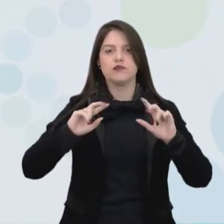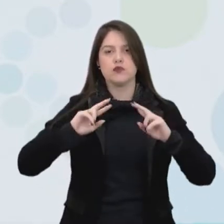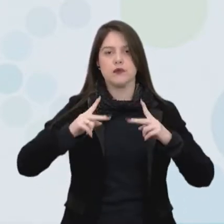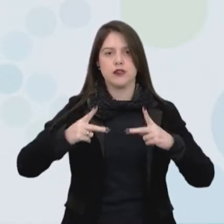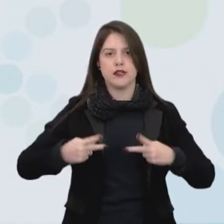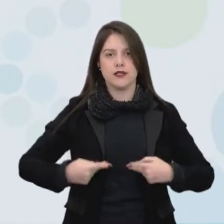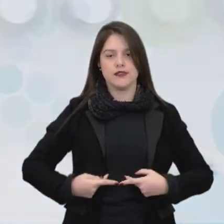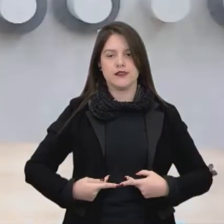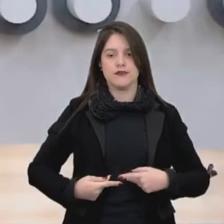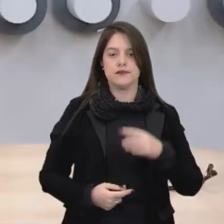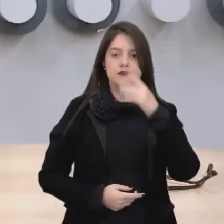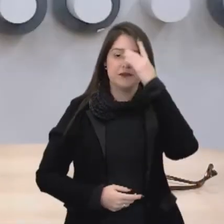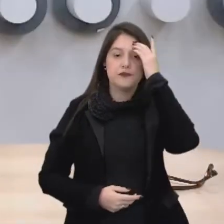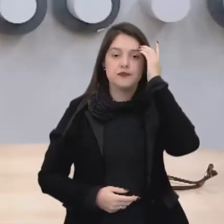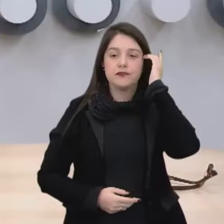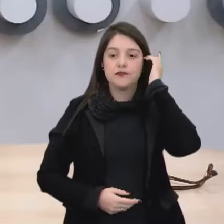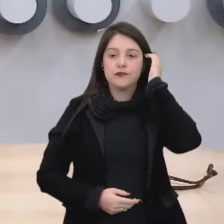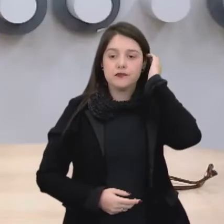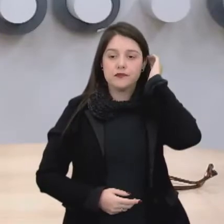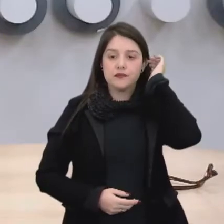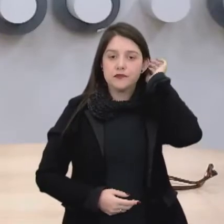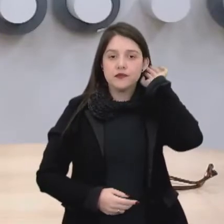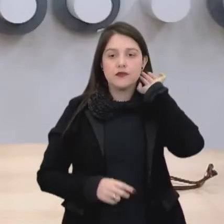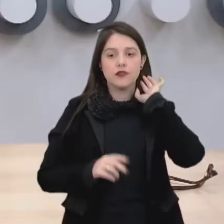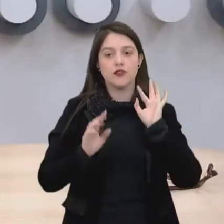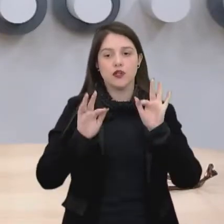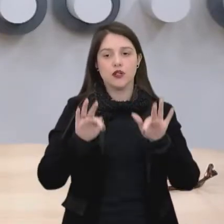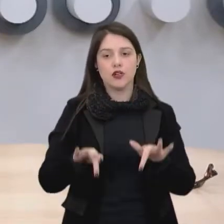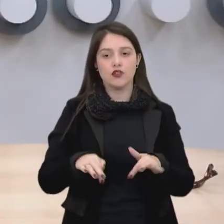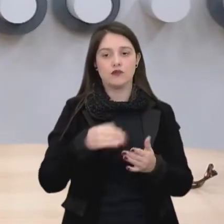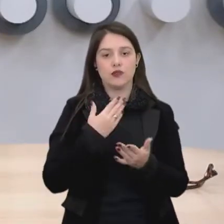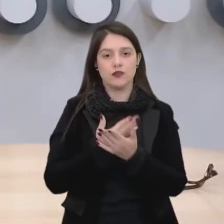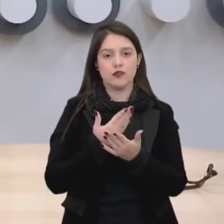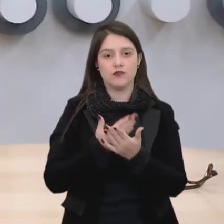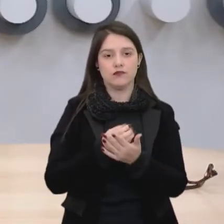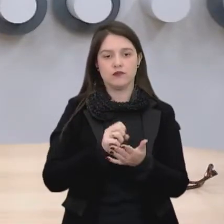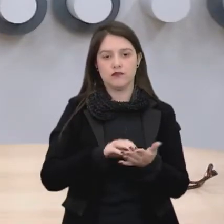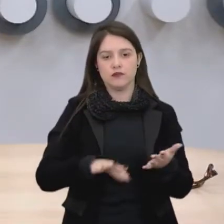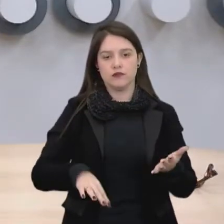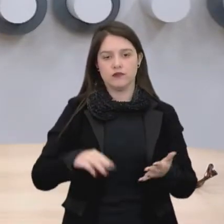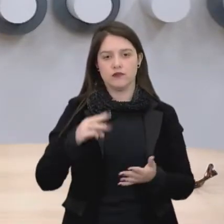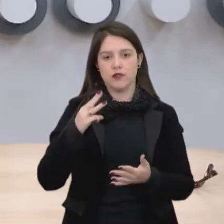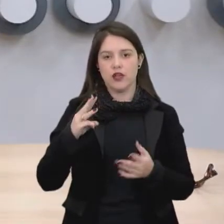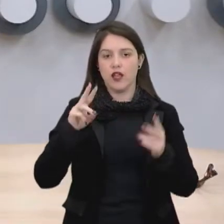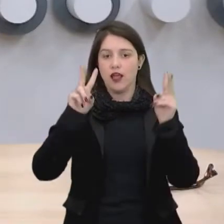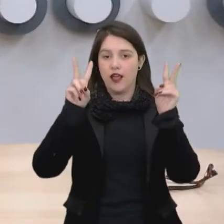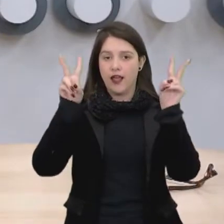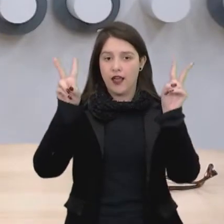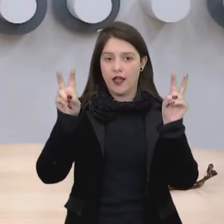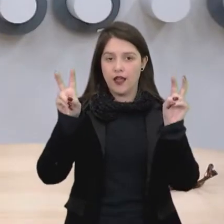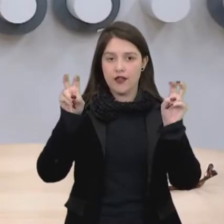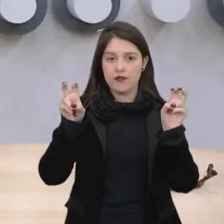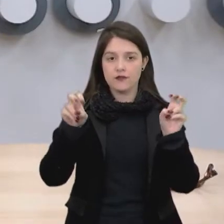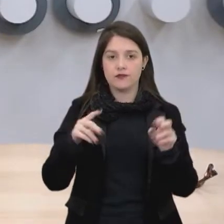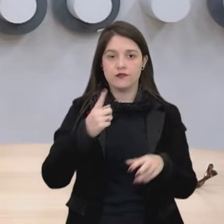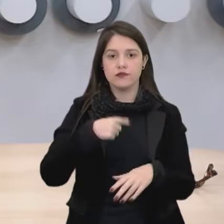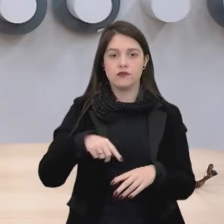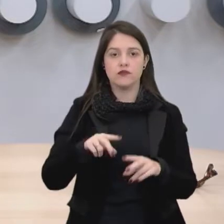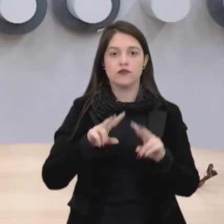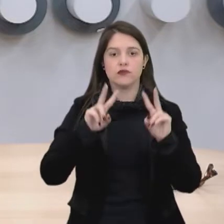populações humanas. Então é isso aí, vai ser a última aula aí da atividade 3, né, desse tema aí que nós abordamos aí